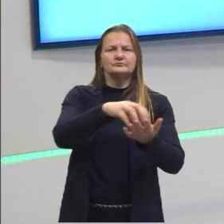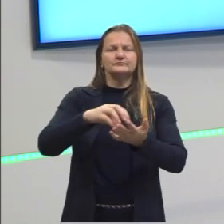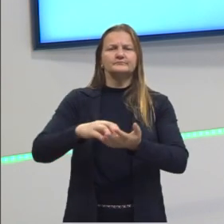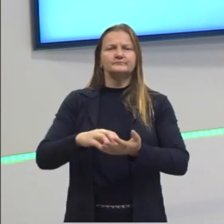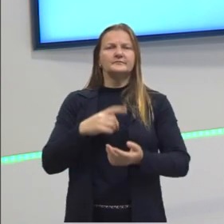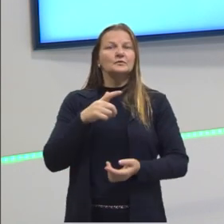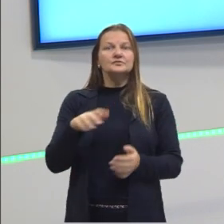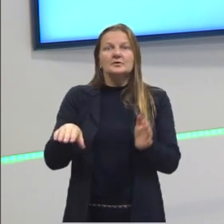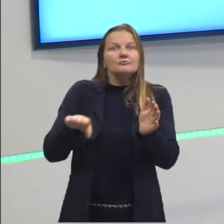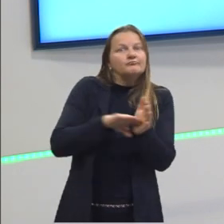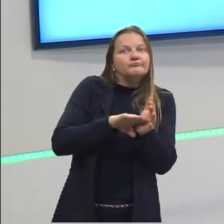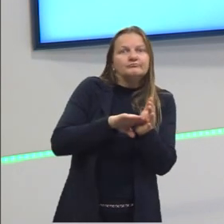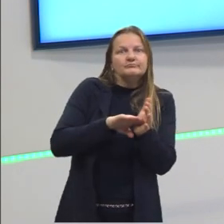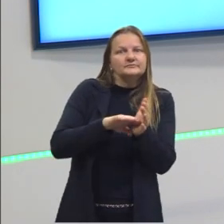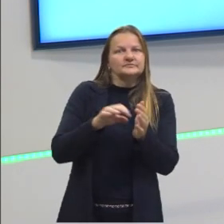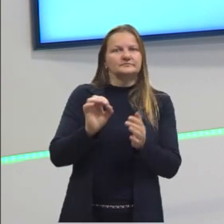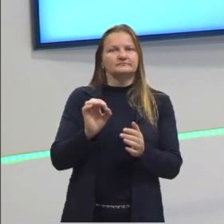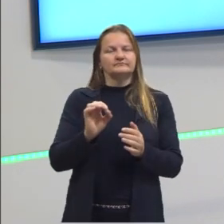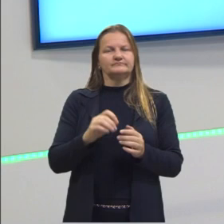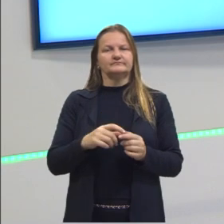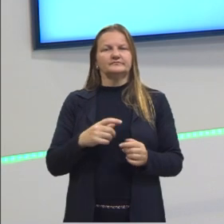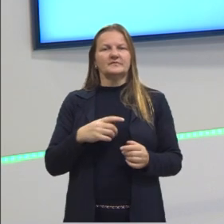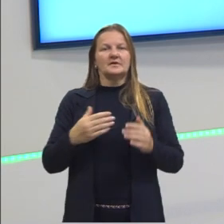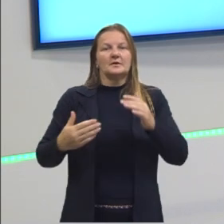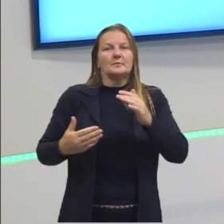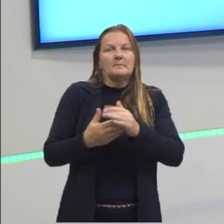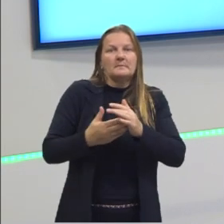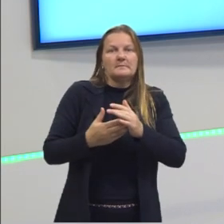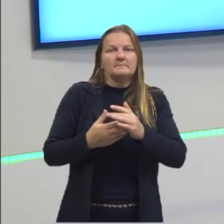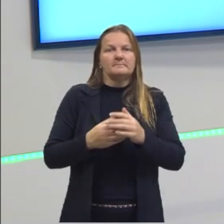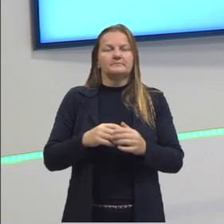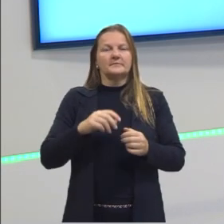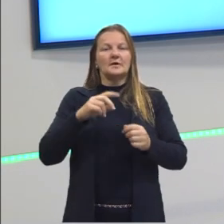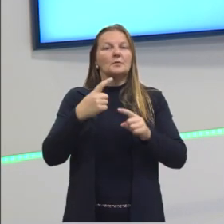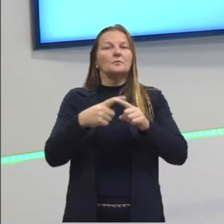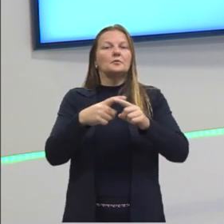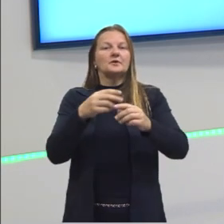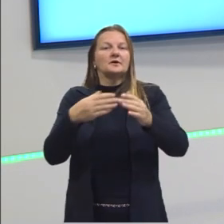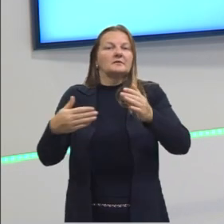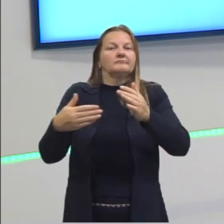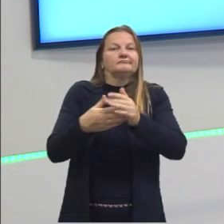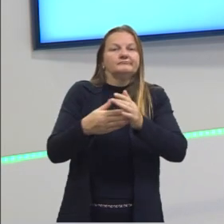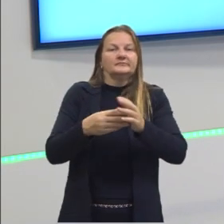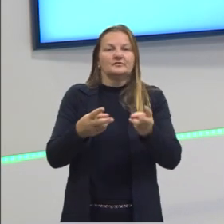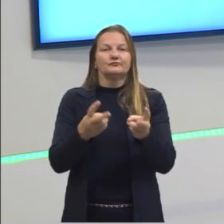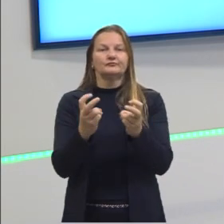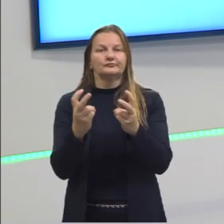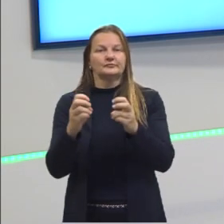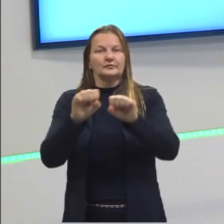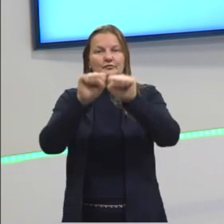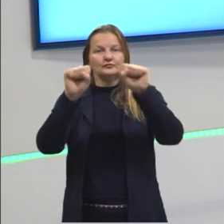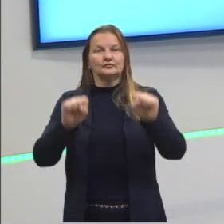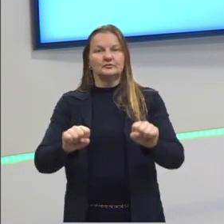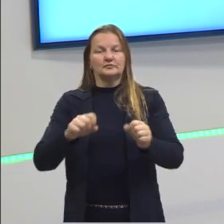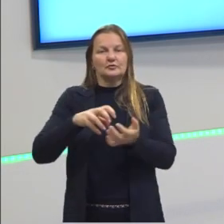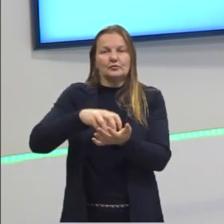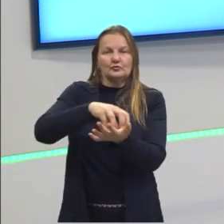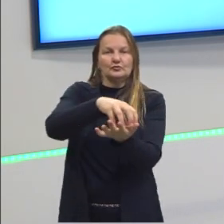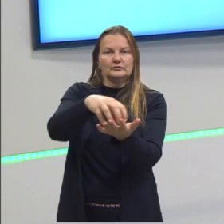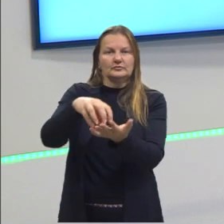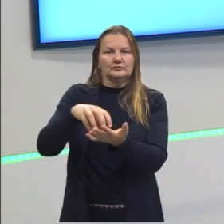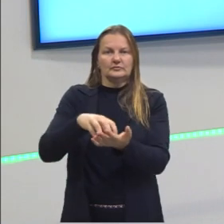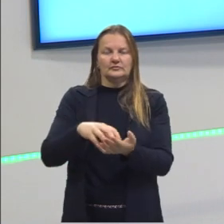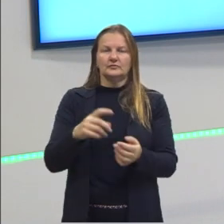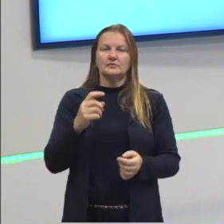não tinha chegado ao seu limite né então a gente não pode dizer que o Brasil estou independente só por uma crise de um sistema colonial